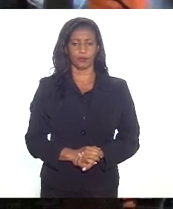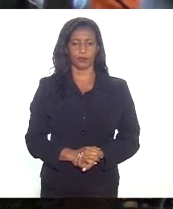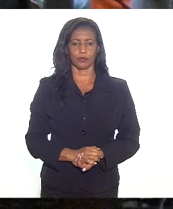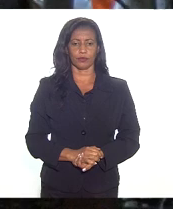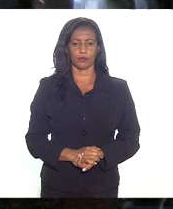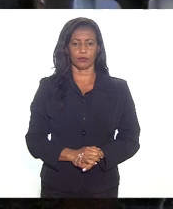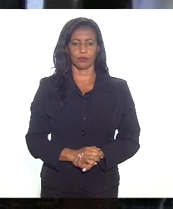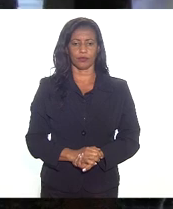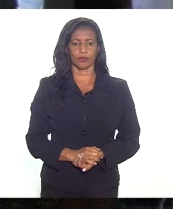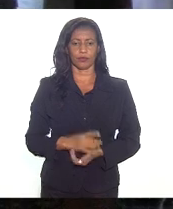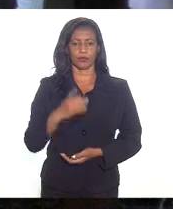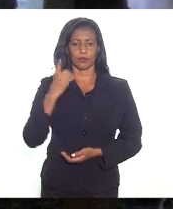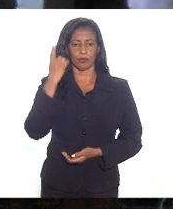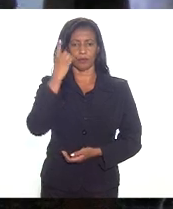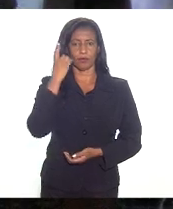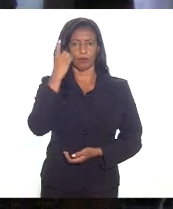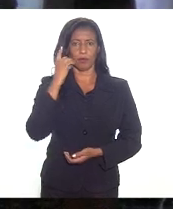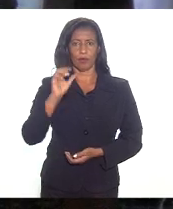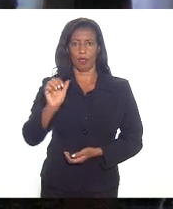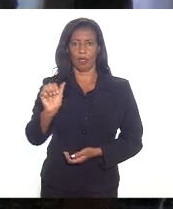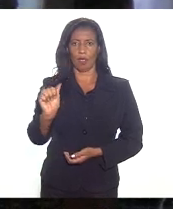Deputado Marcos Abraão.